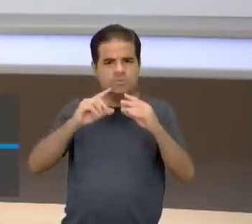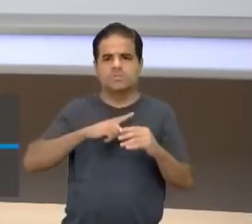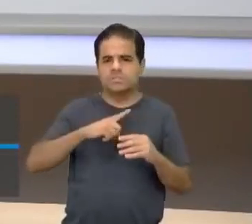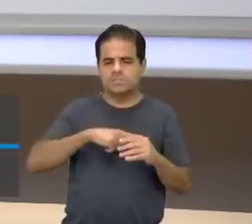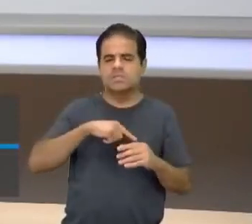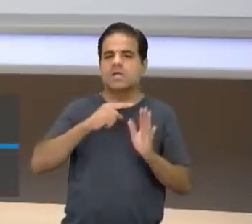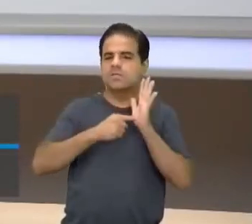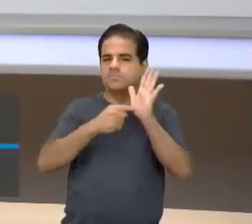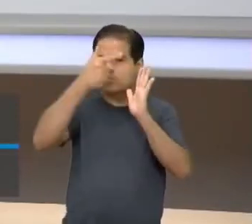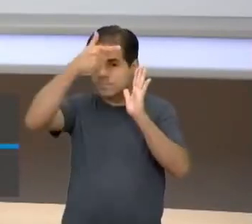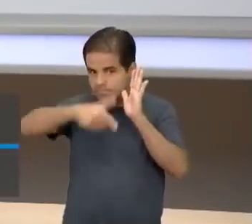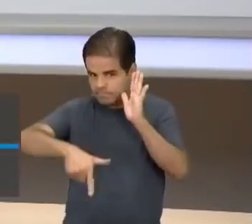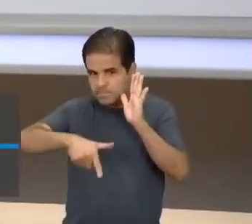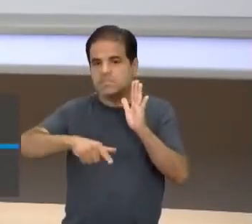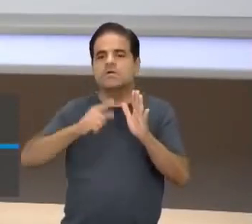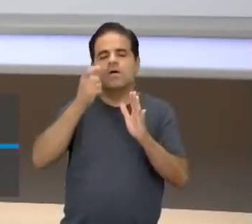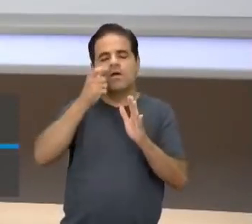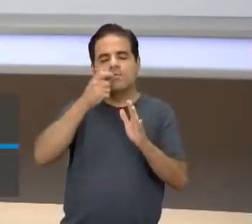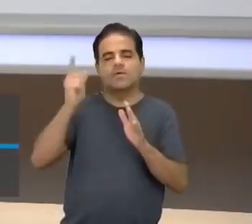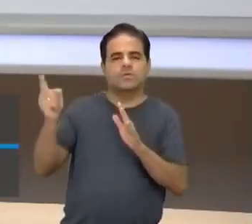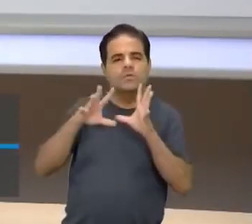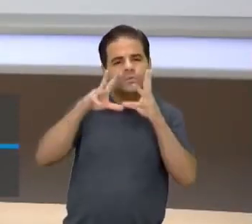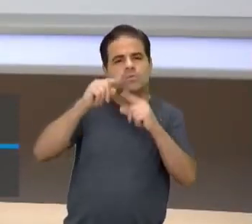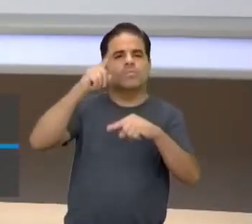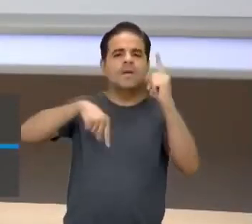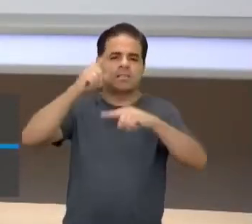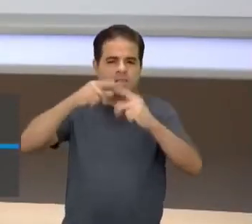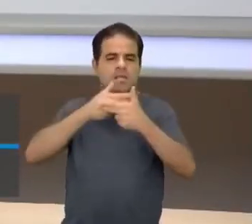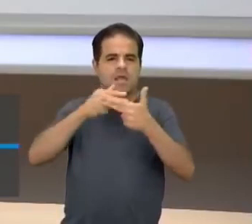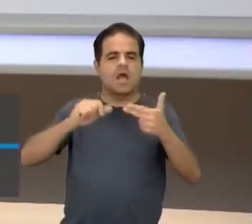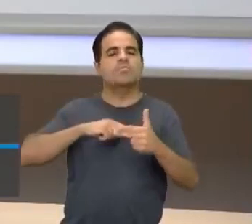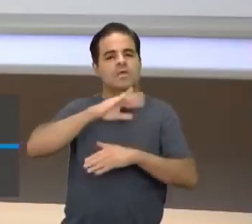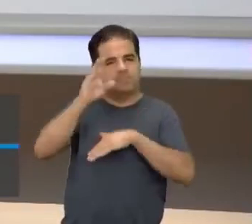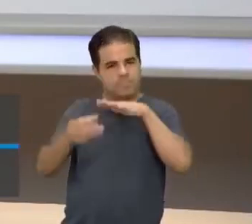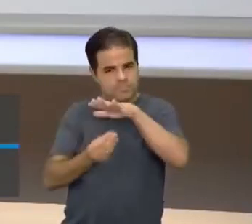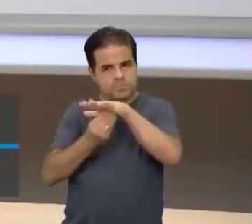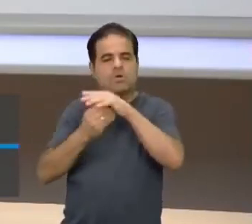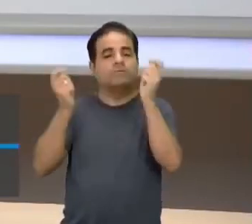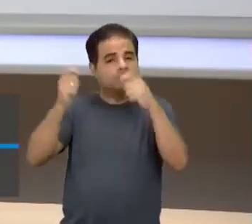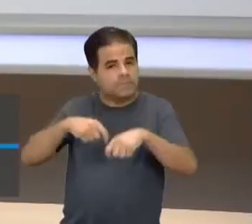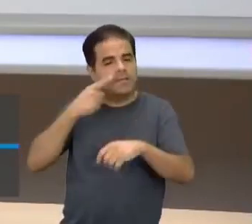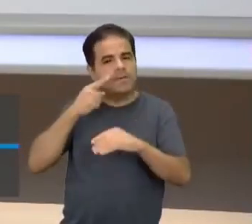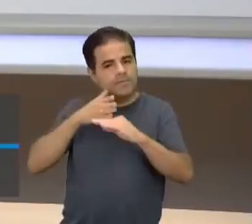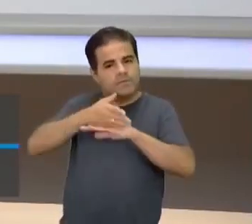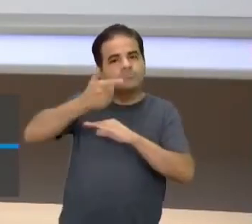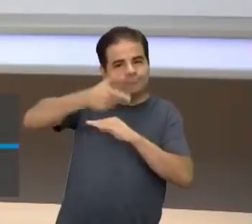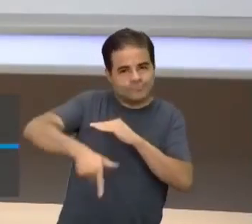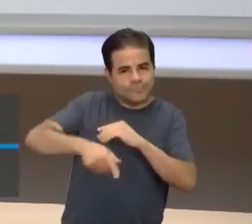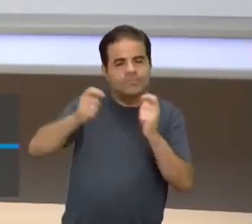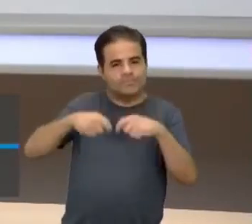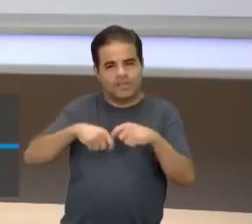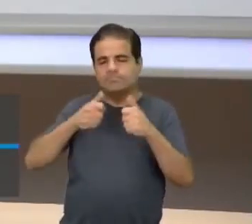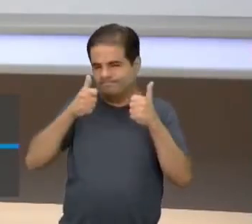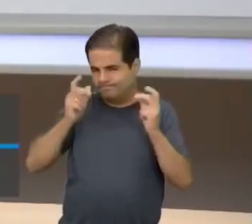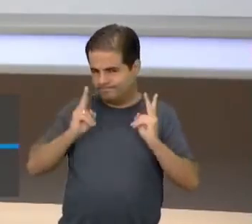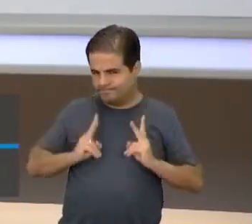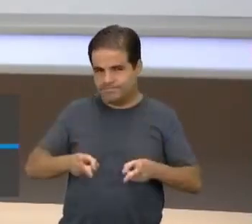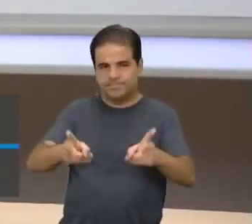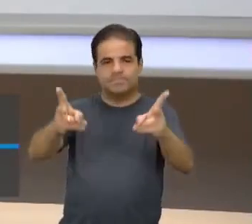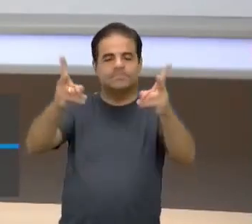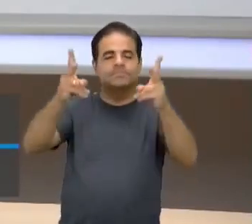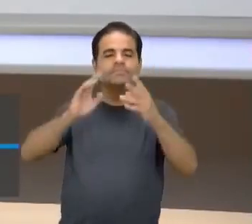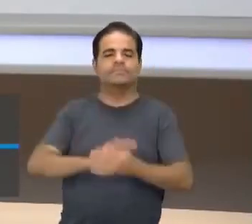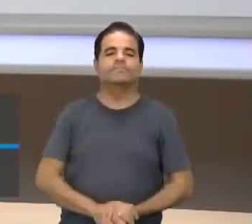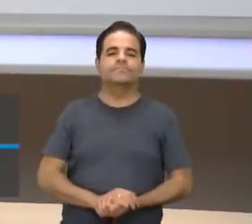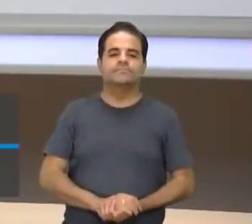tem reprise. Mas todo esse material ele está no repositório, tá? Então vamos continuar agora